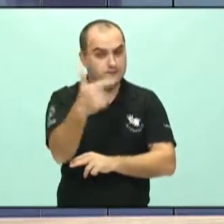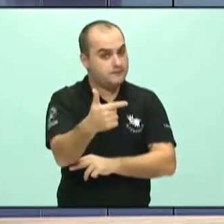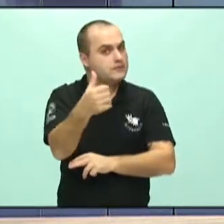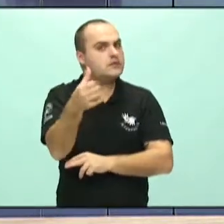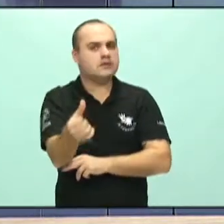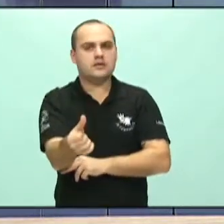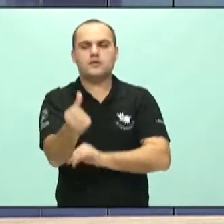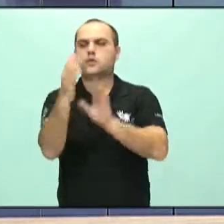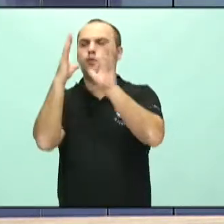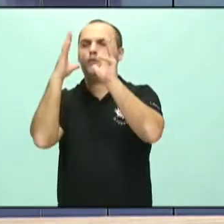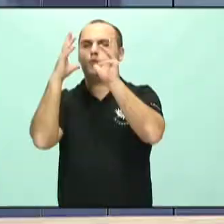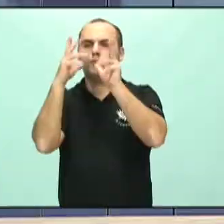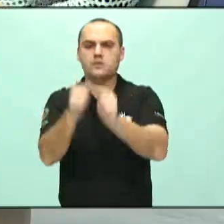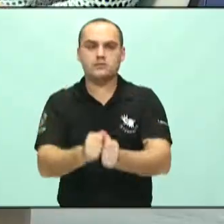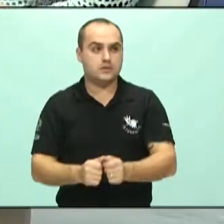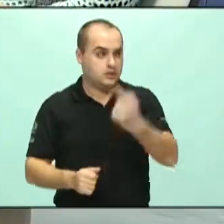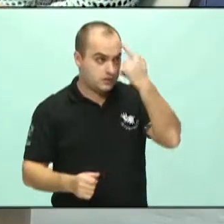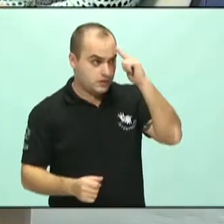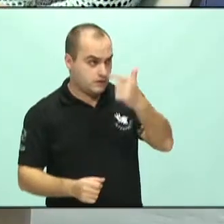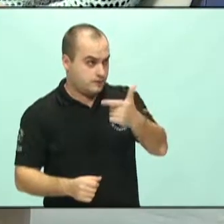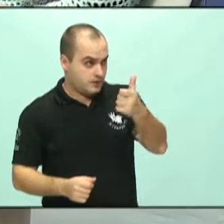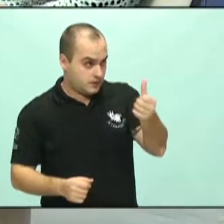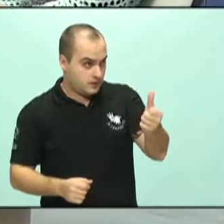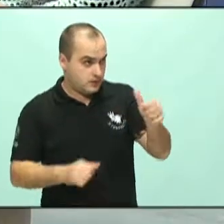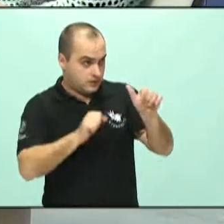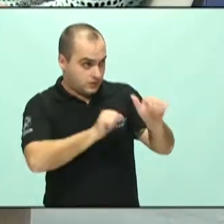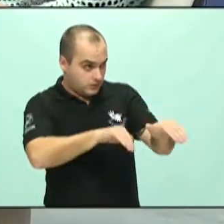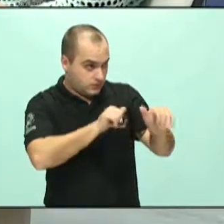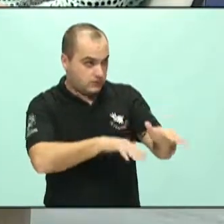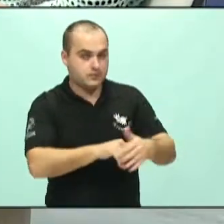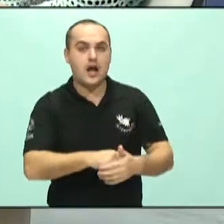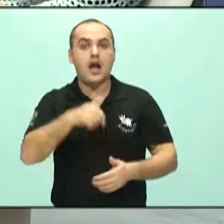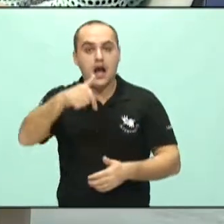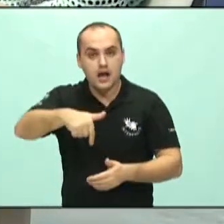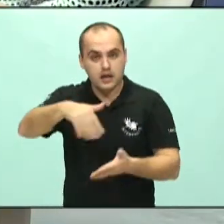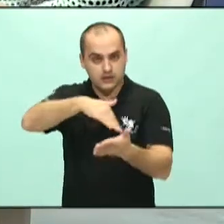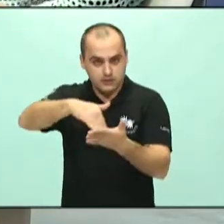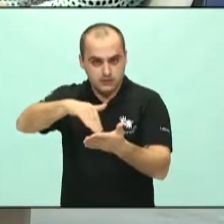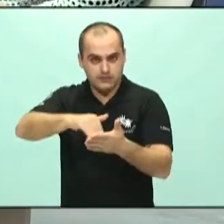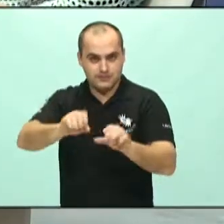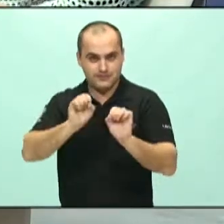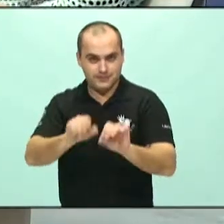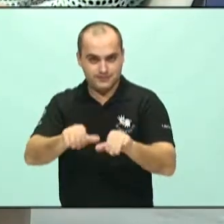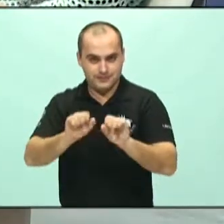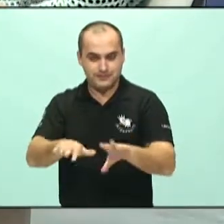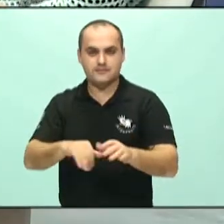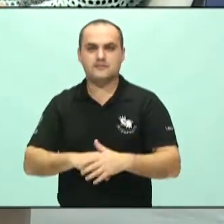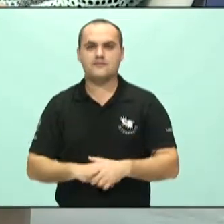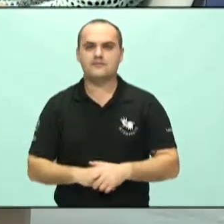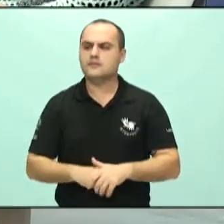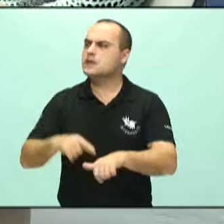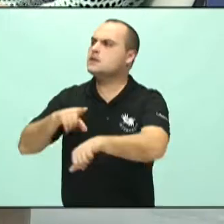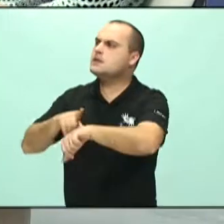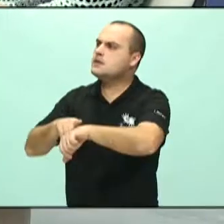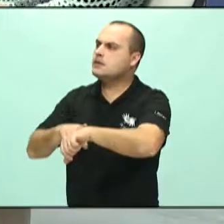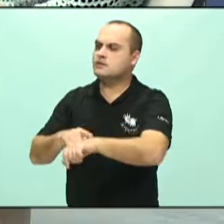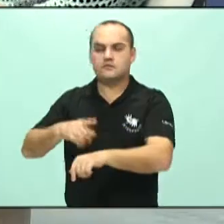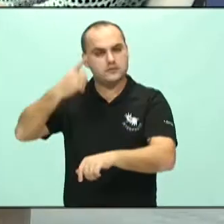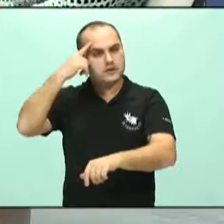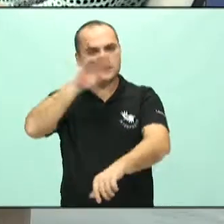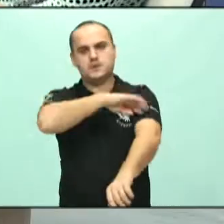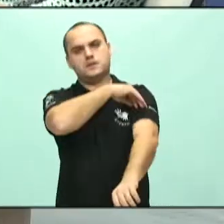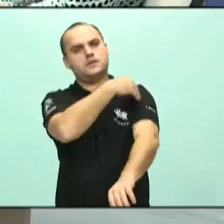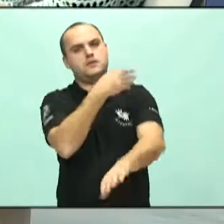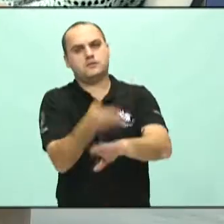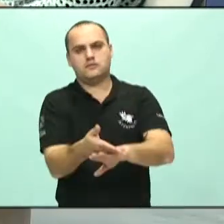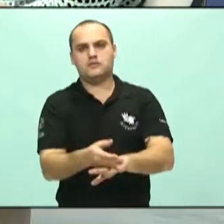Todas as entidades... Dia 26 de setembro? 26 de setembro, vai ser aqui na Secretaria de Educação. Que horas? Começando... Vai ser o dia todo. O dia das todo?